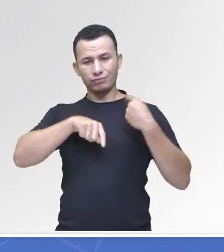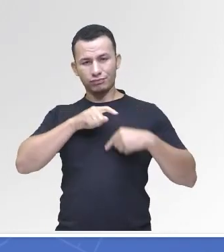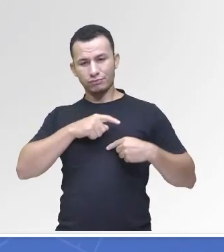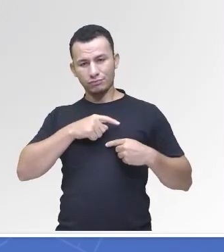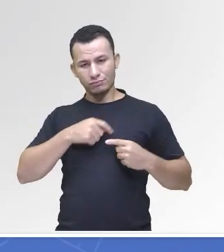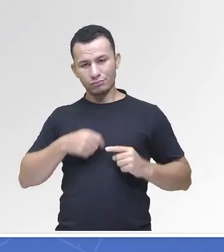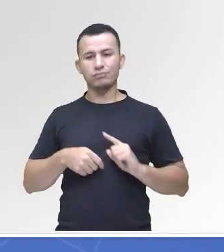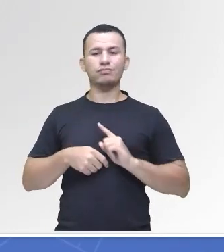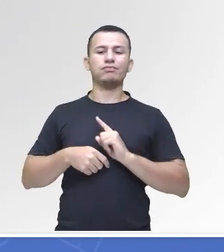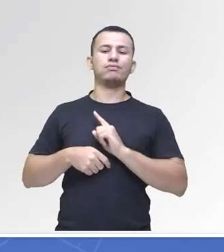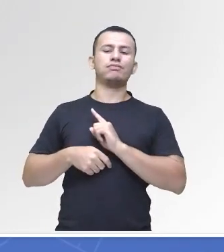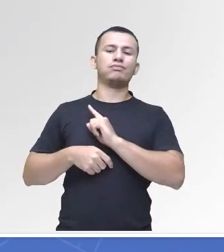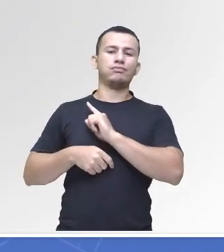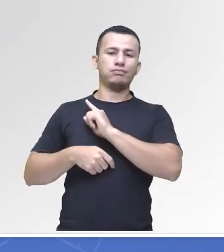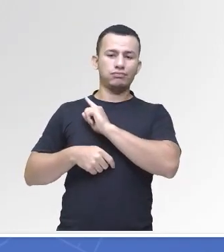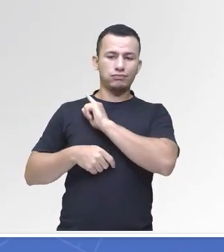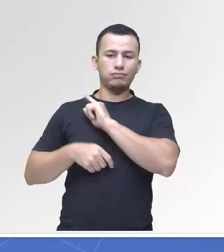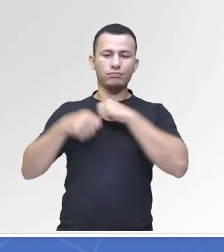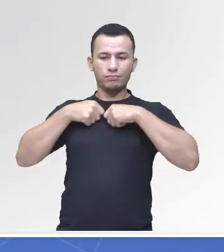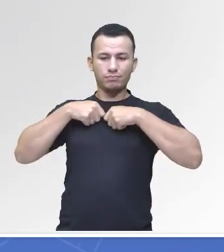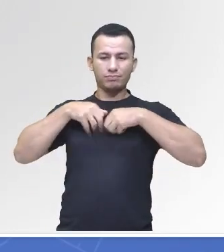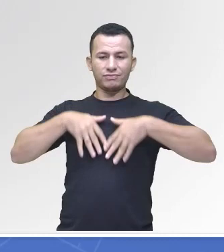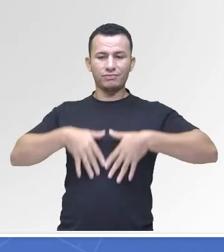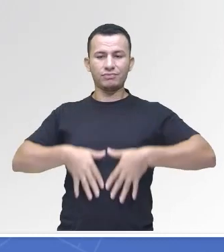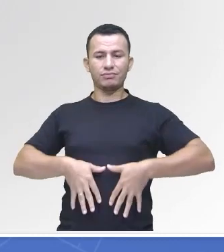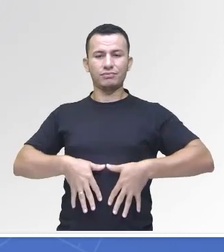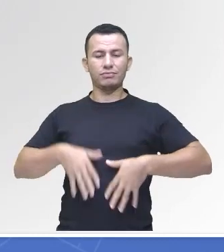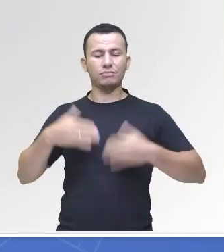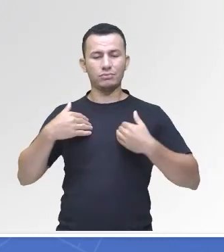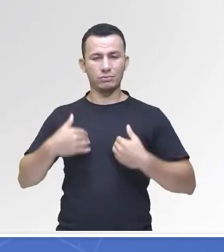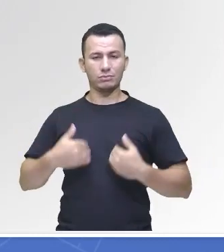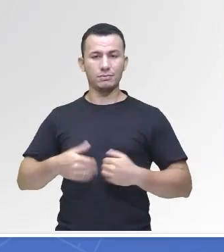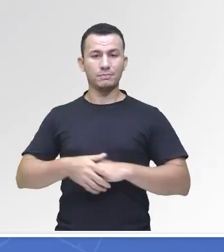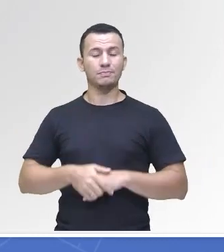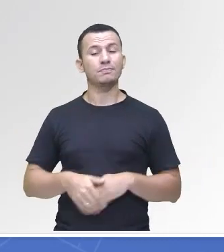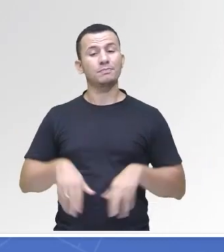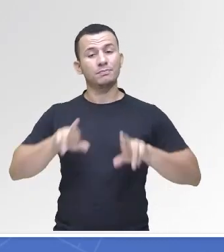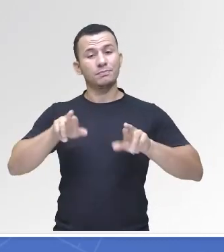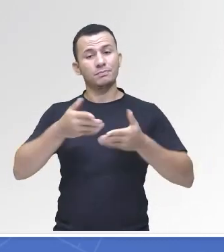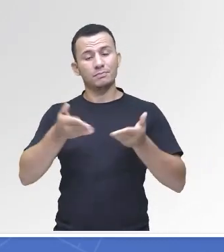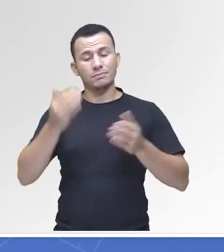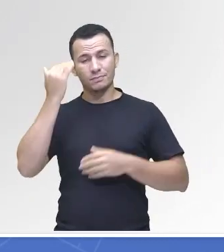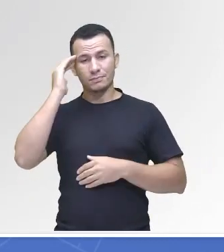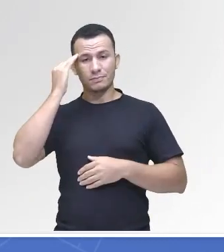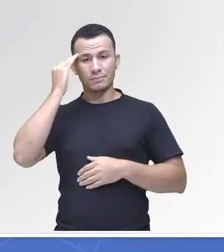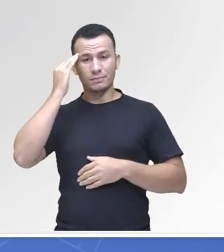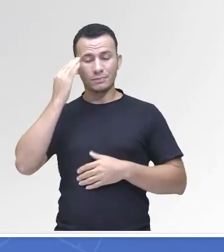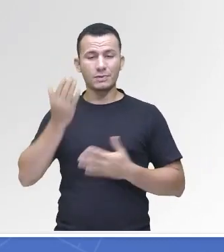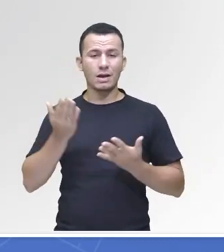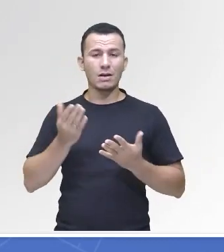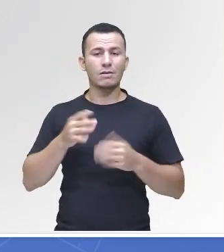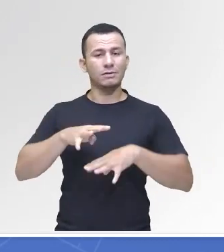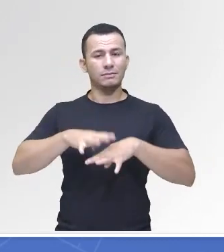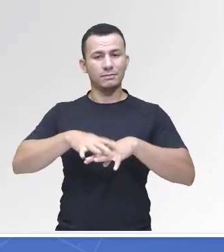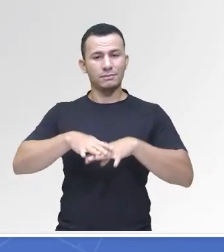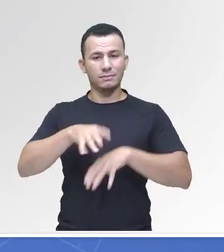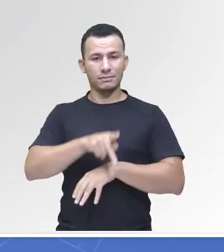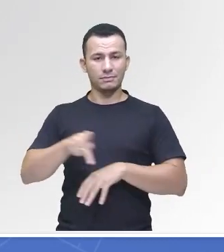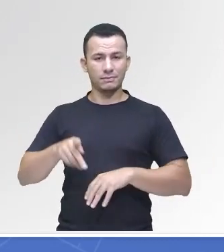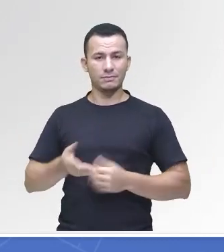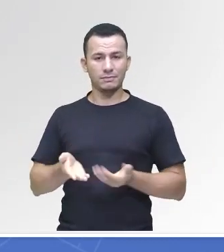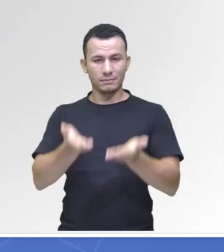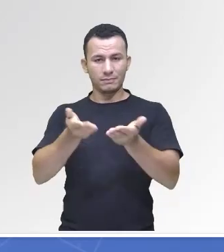e leva esse sangue oxigenado para todo o nosso corpo, tá bom? Então, espero que vocês tenham compreendido. Vamos agora com o professor